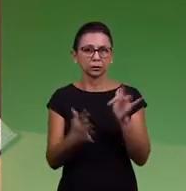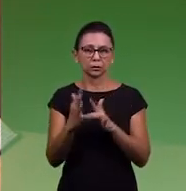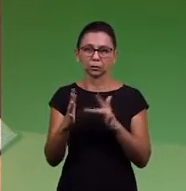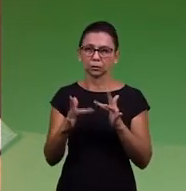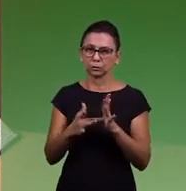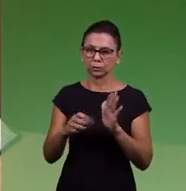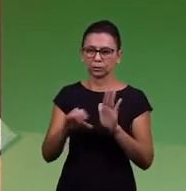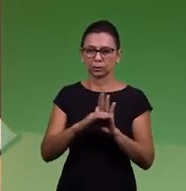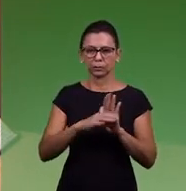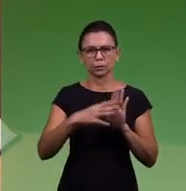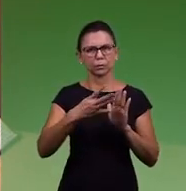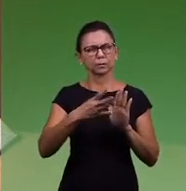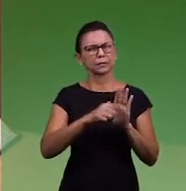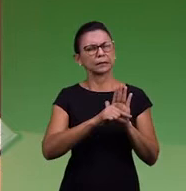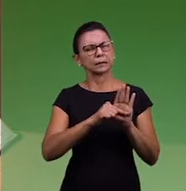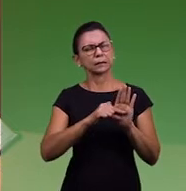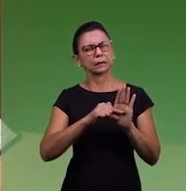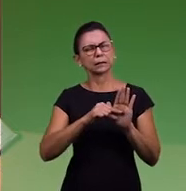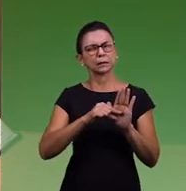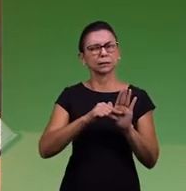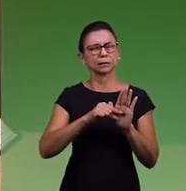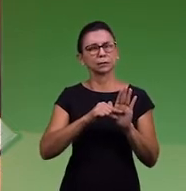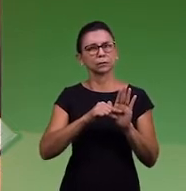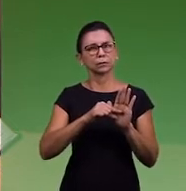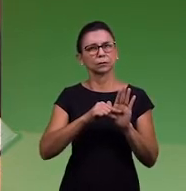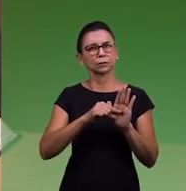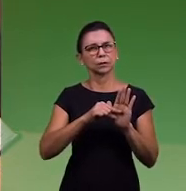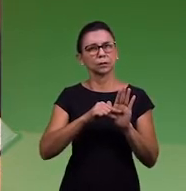aqui, no versículo...